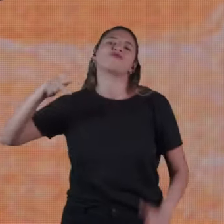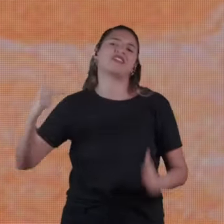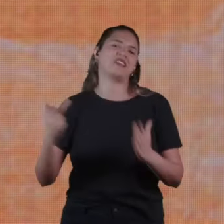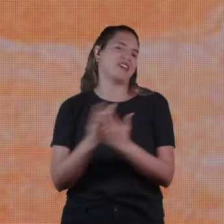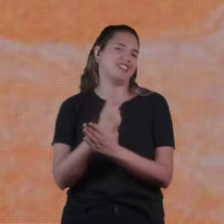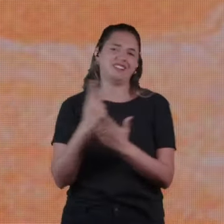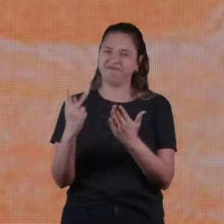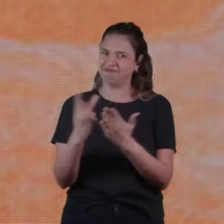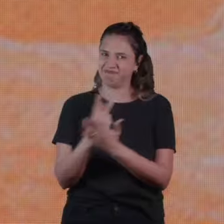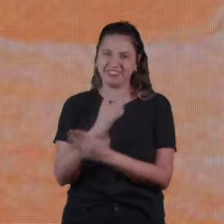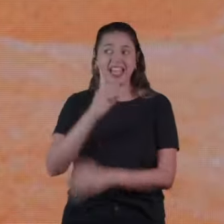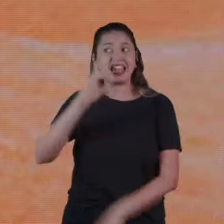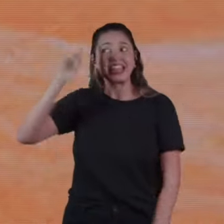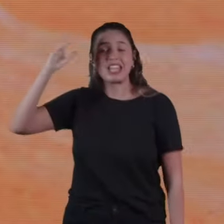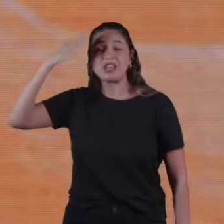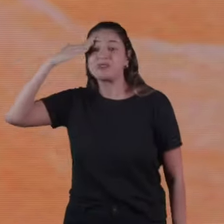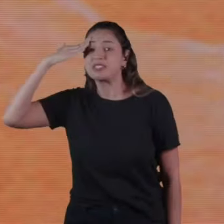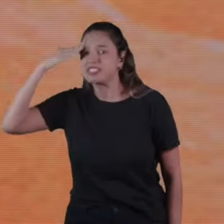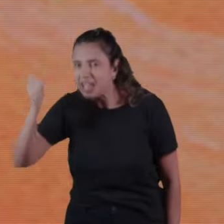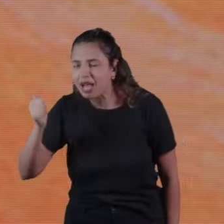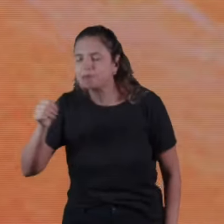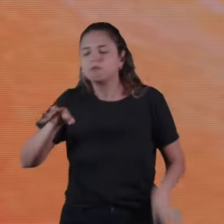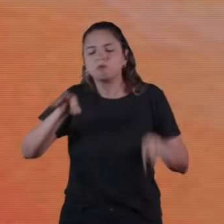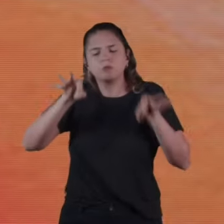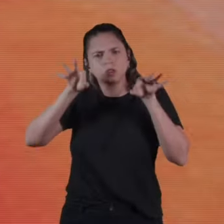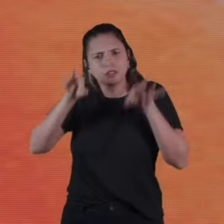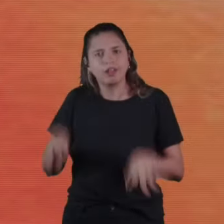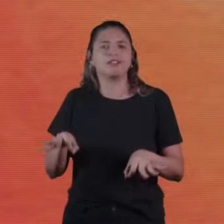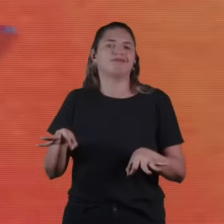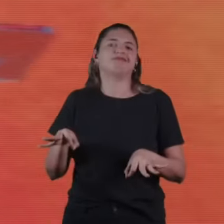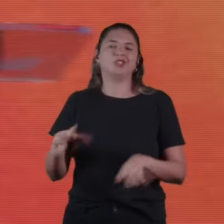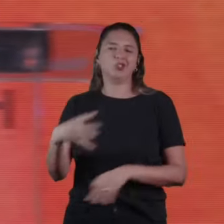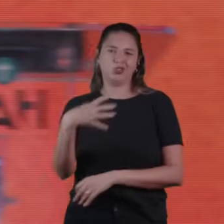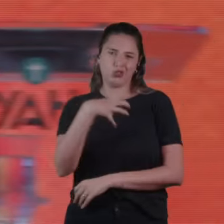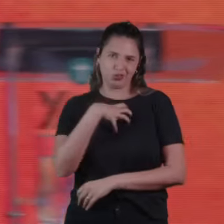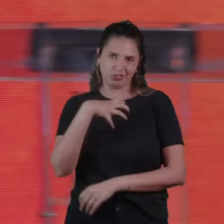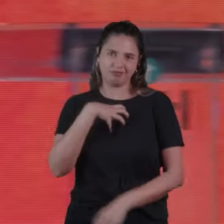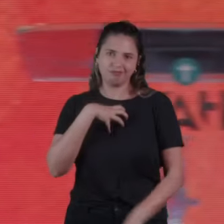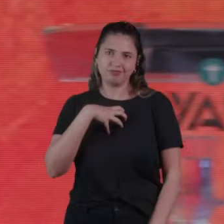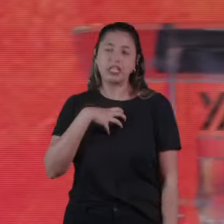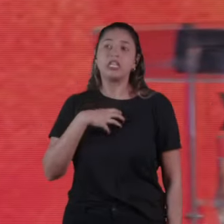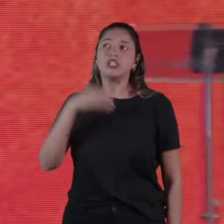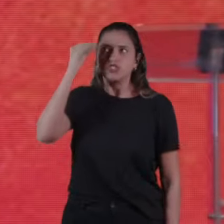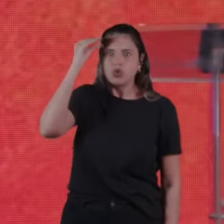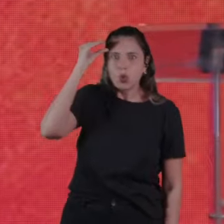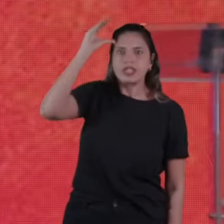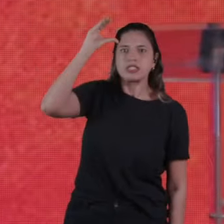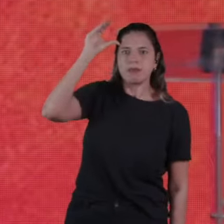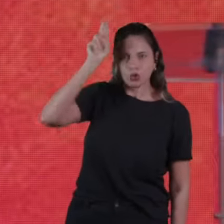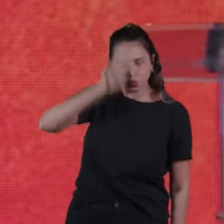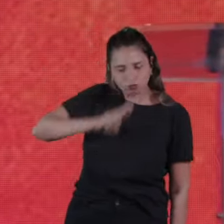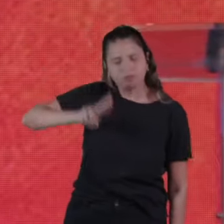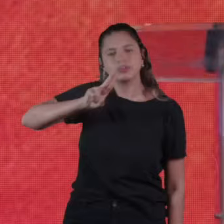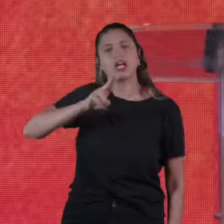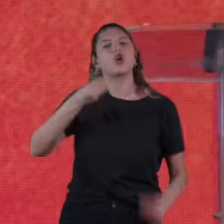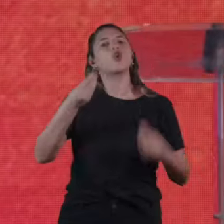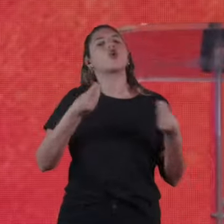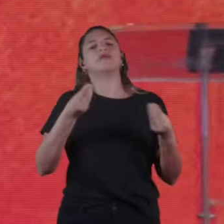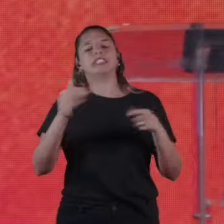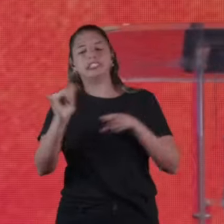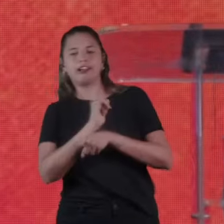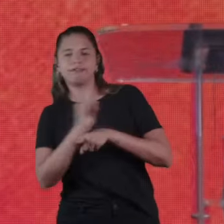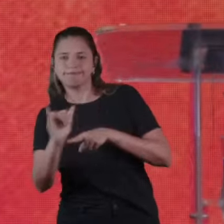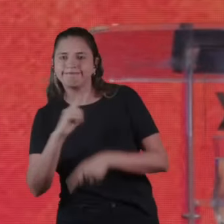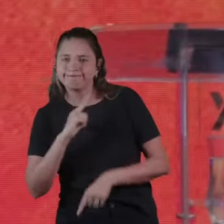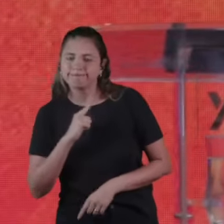Ele sabe qual é a maneira exata, perfeita de usar esse conhecimento. Significa que,